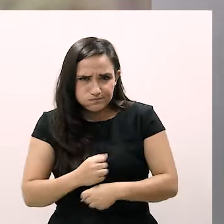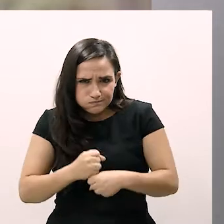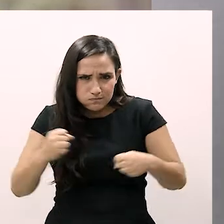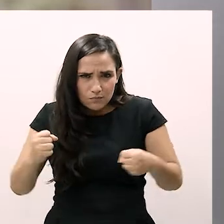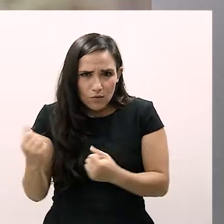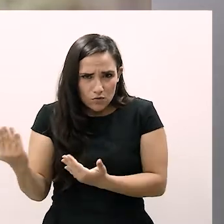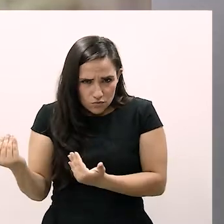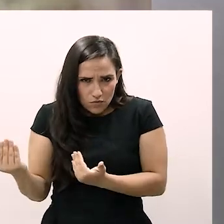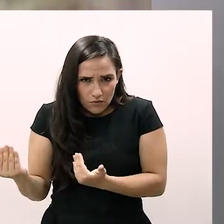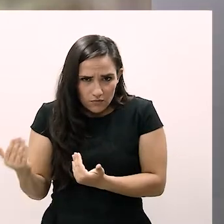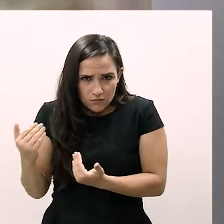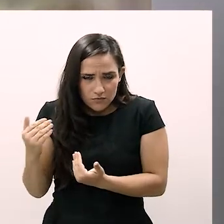adolescente. Sim.